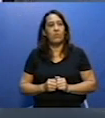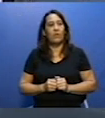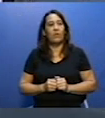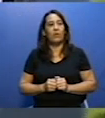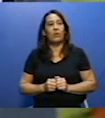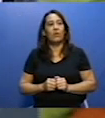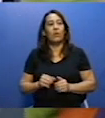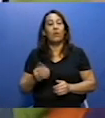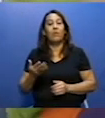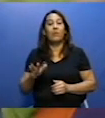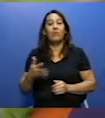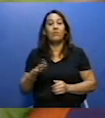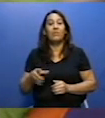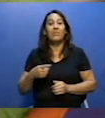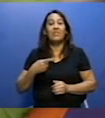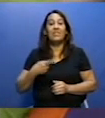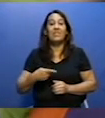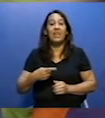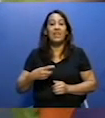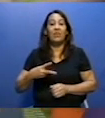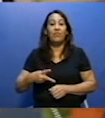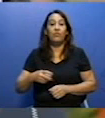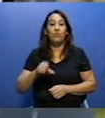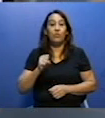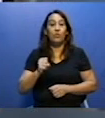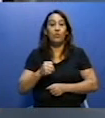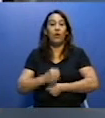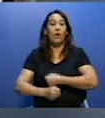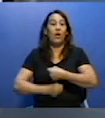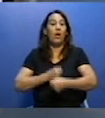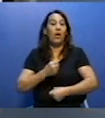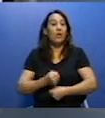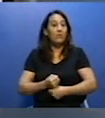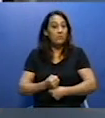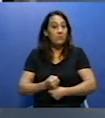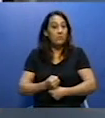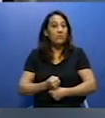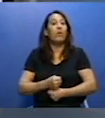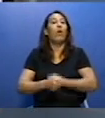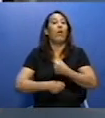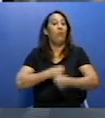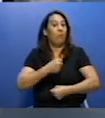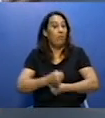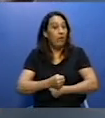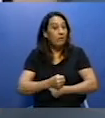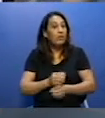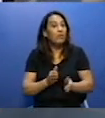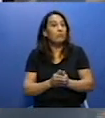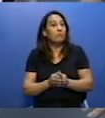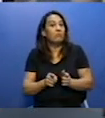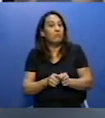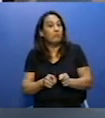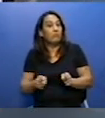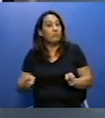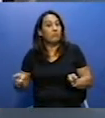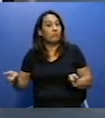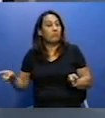Olha, mais de 100 anos. 128 anos. Olha a pergunta número